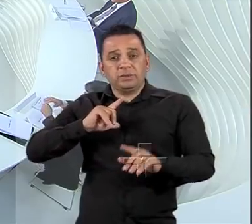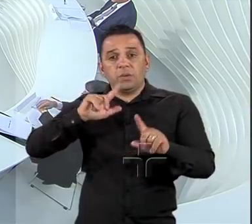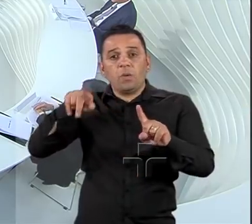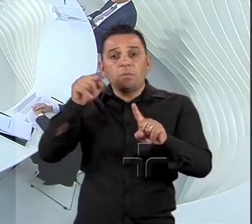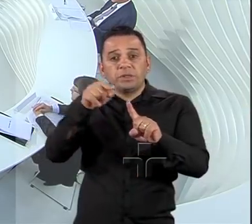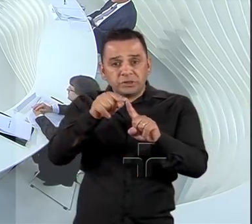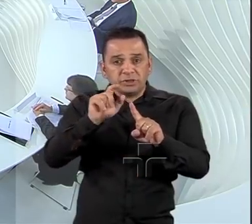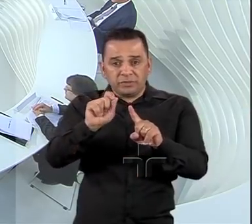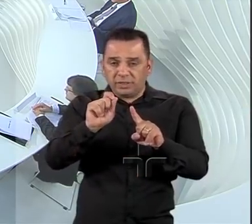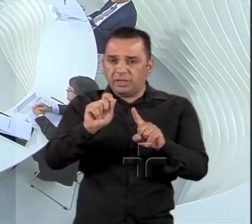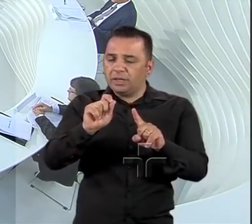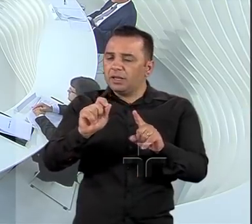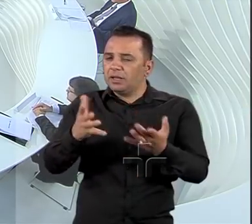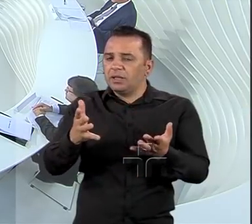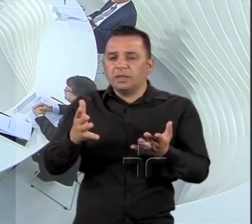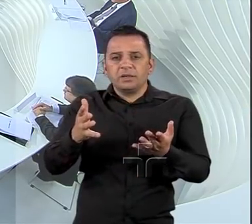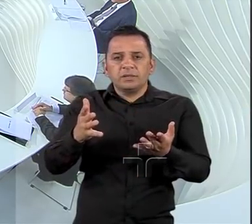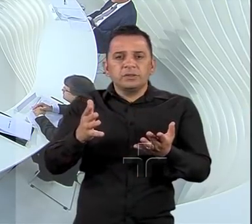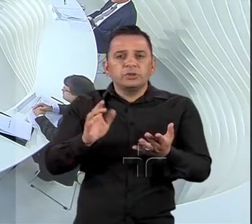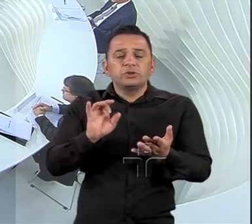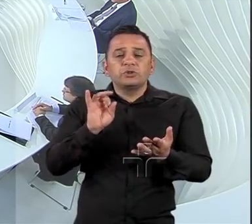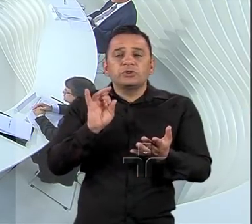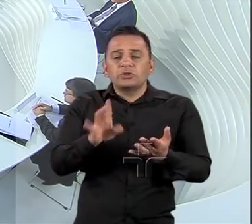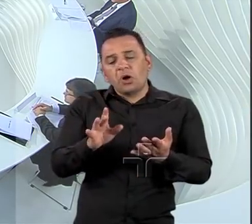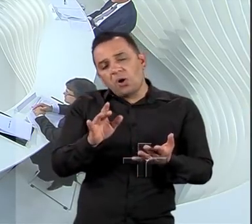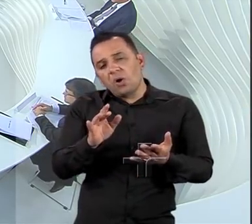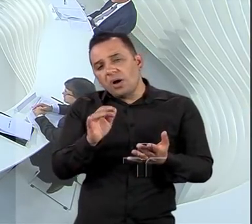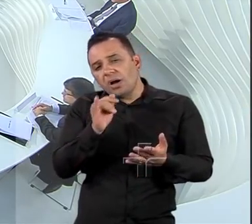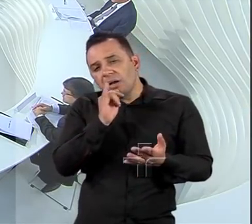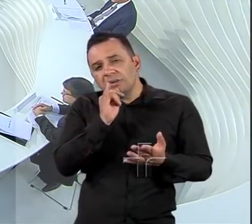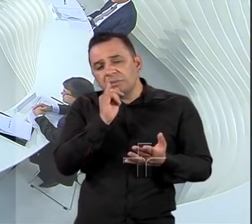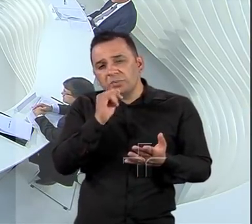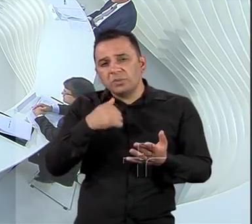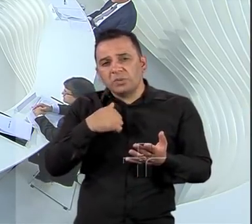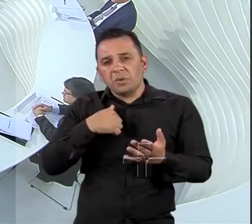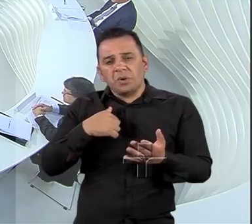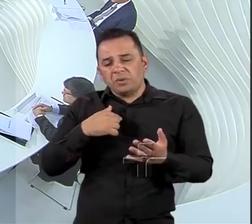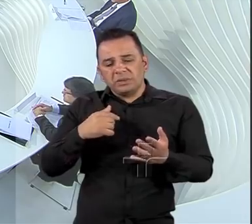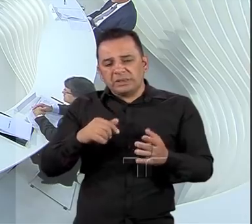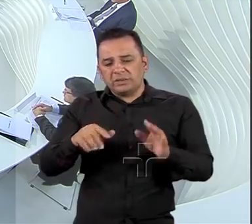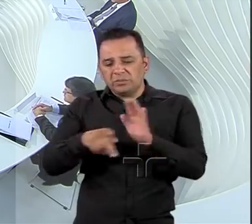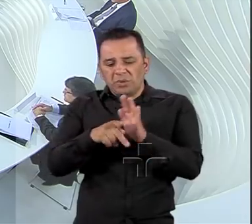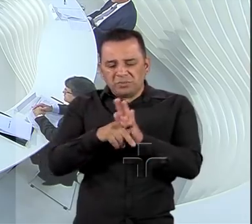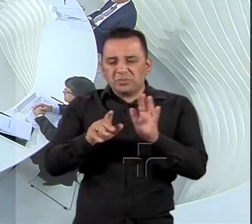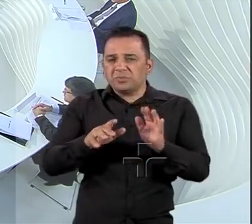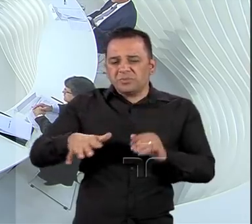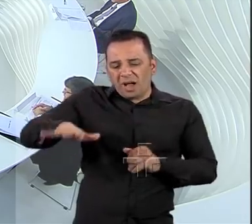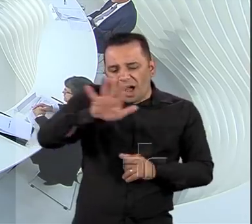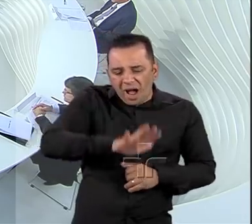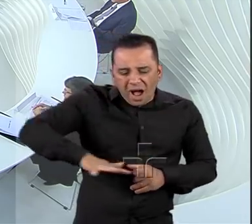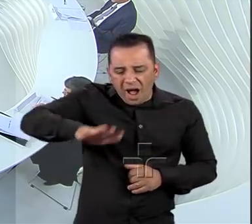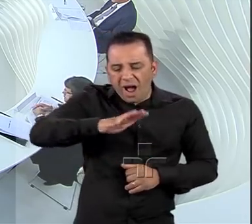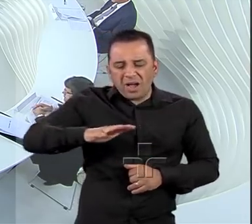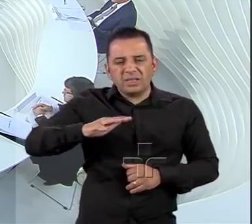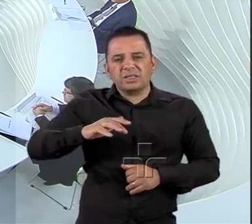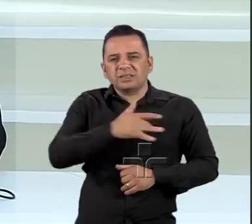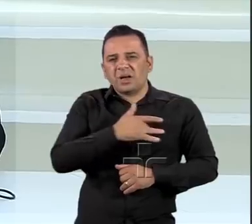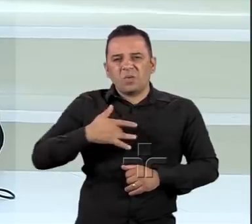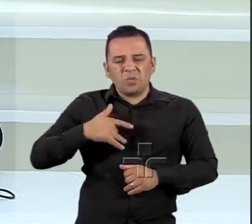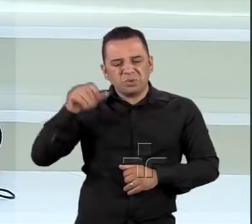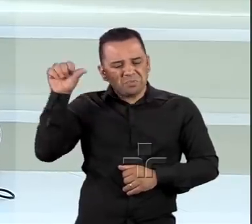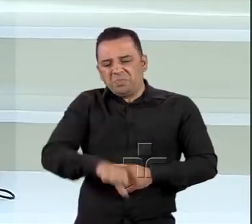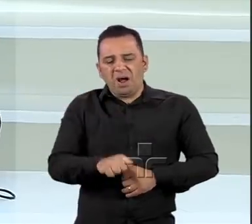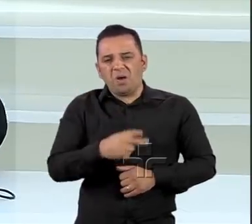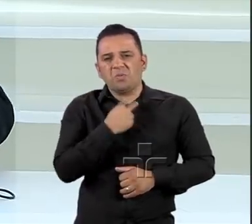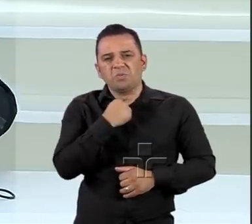dessas situações não sejam transformados em uma má visão do Sistema Único de Saúde. Muitas vezes a gente tenta ter uma visão do Sistema